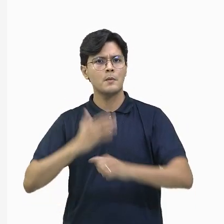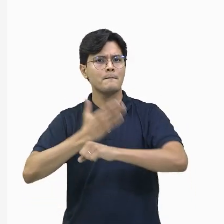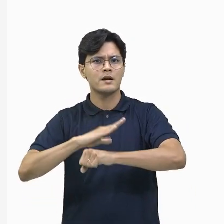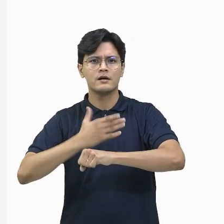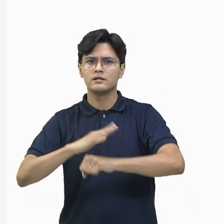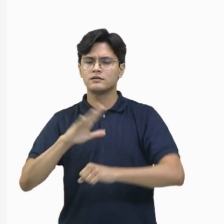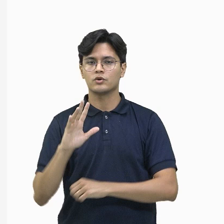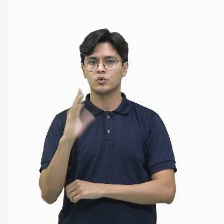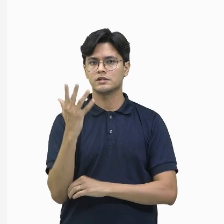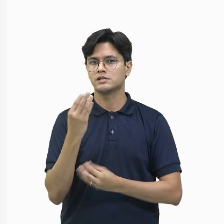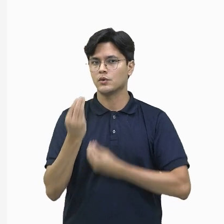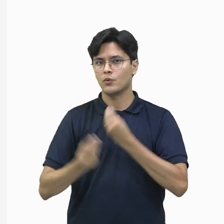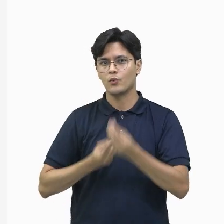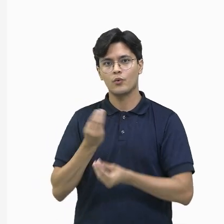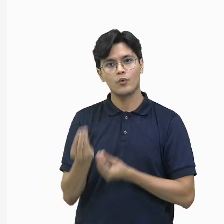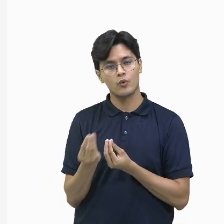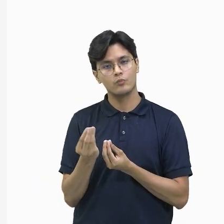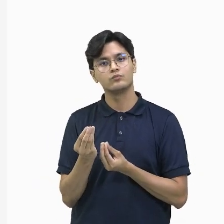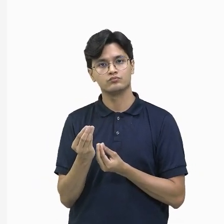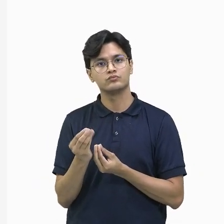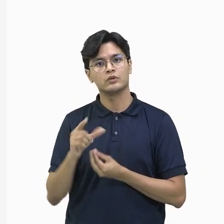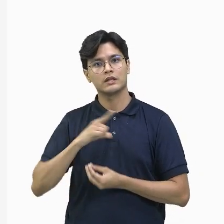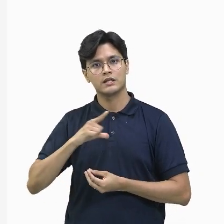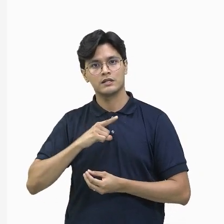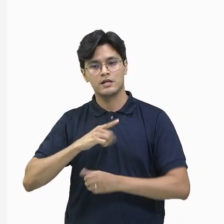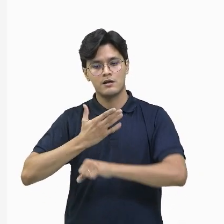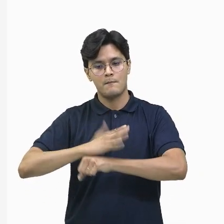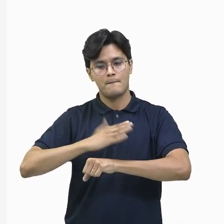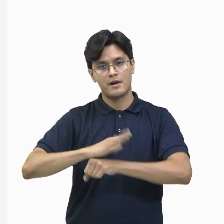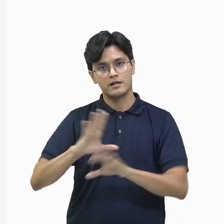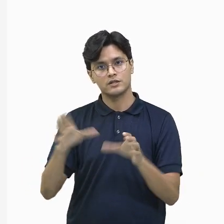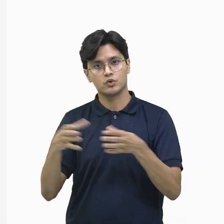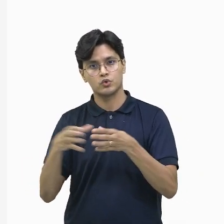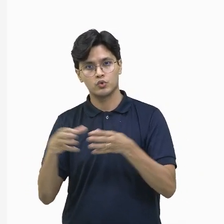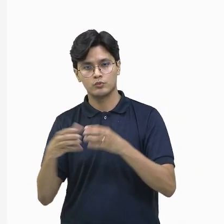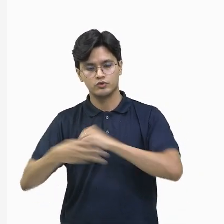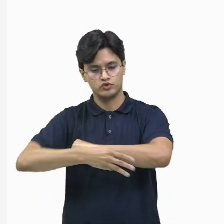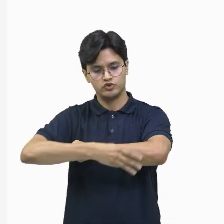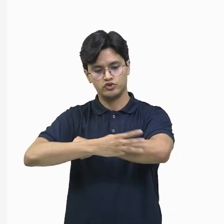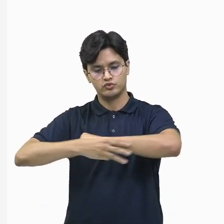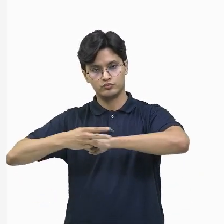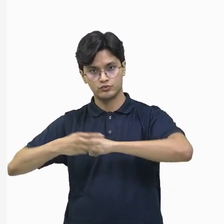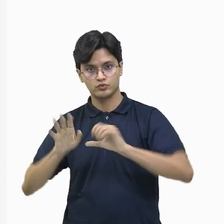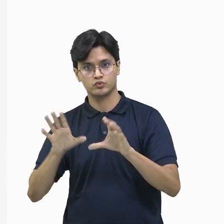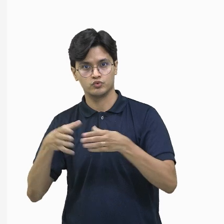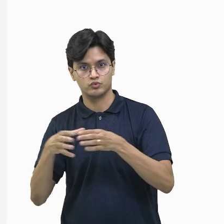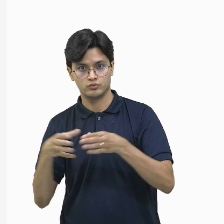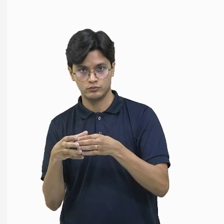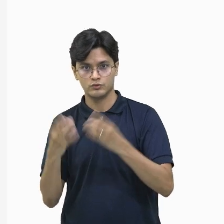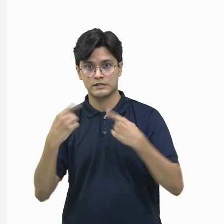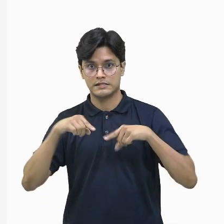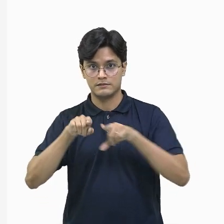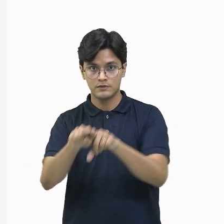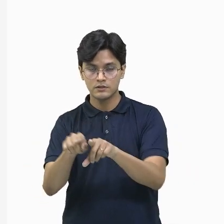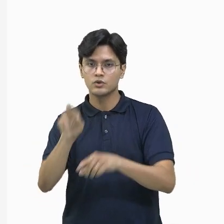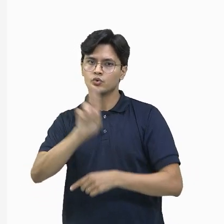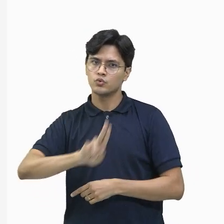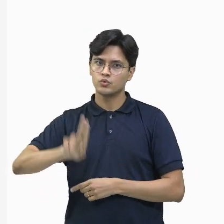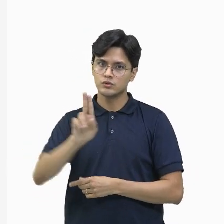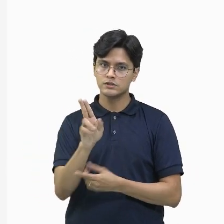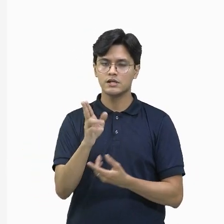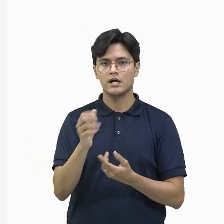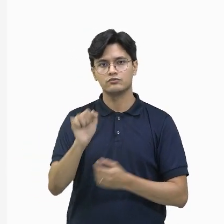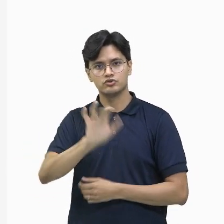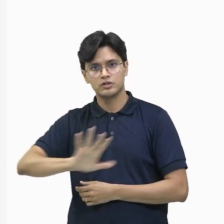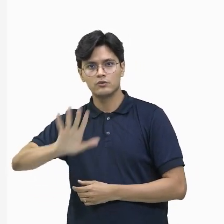trabalhar múltiplos grupos musculares simultaneamente e são frequentemente usados em programas de